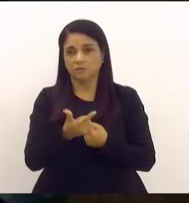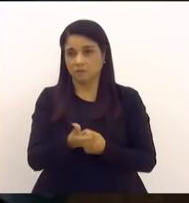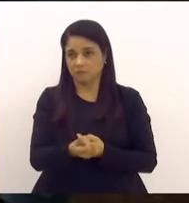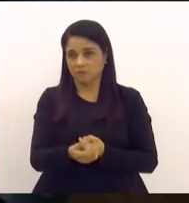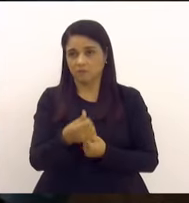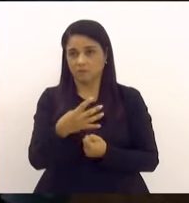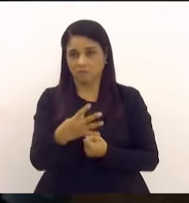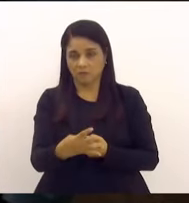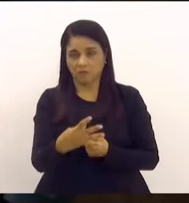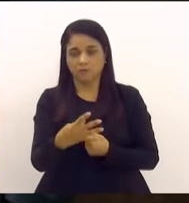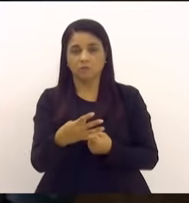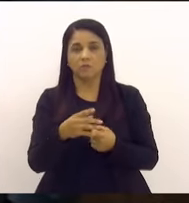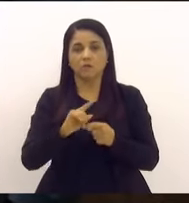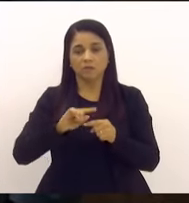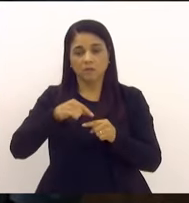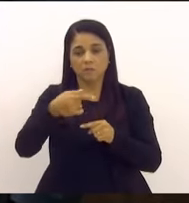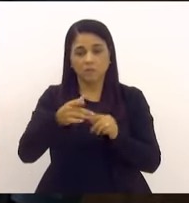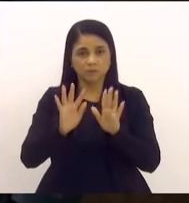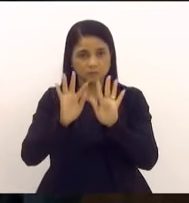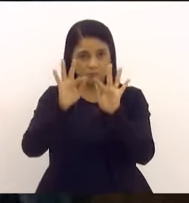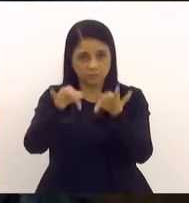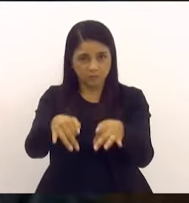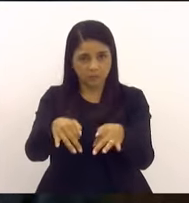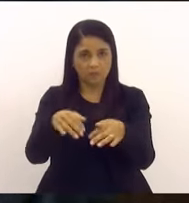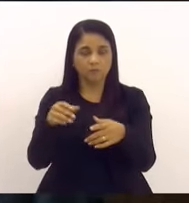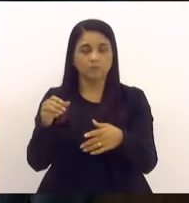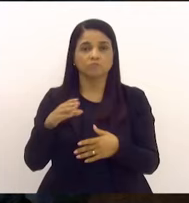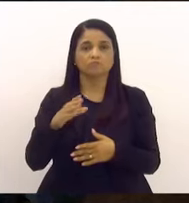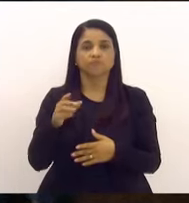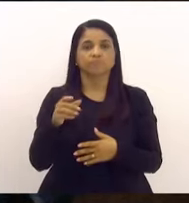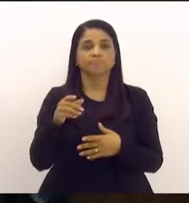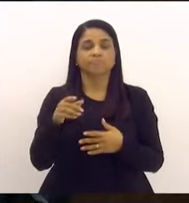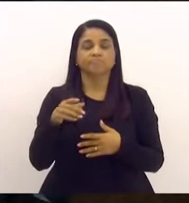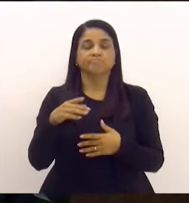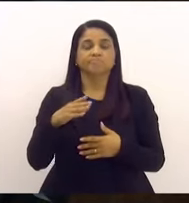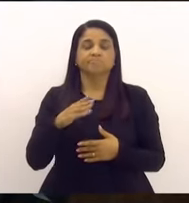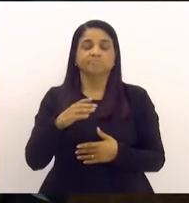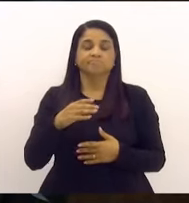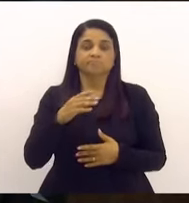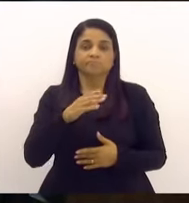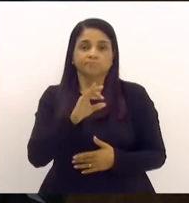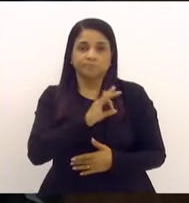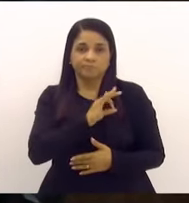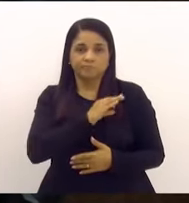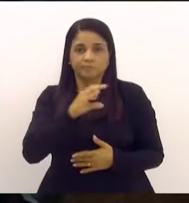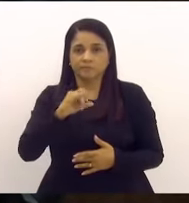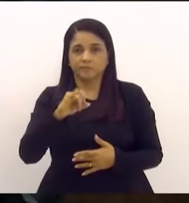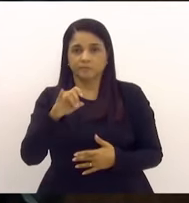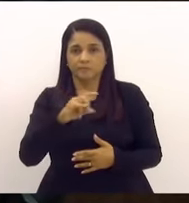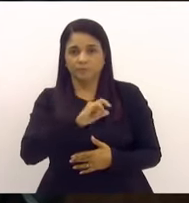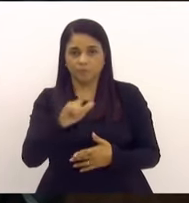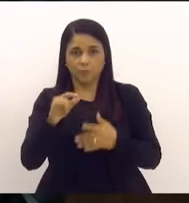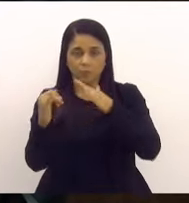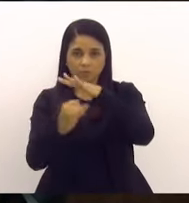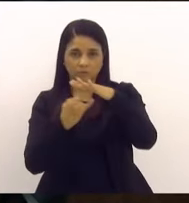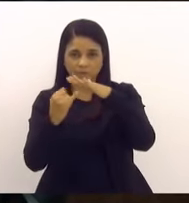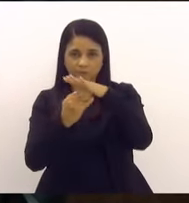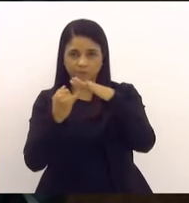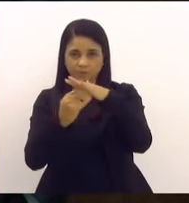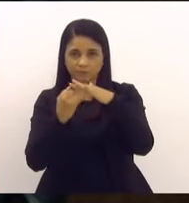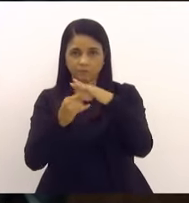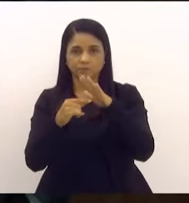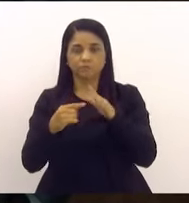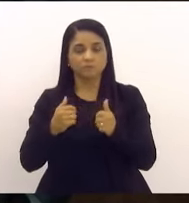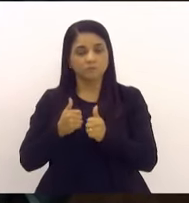64. Após o término do exercício do cargo de secretário de Estado de Polícia Civil, a instituição lhe facultará